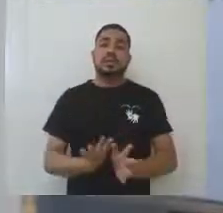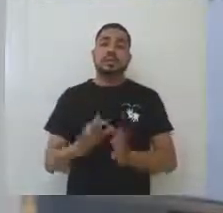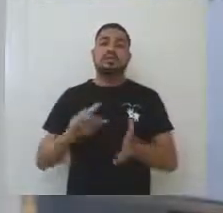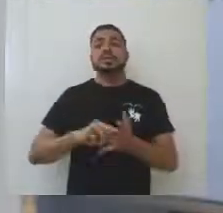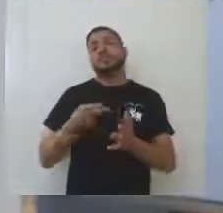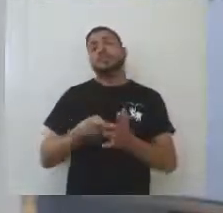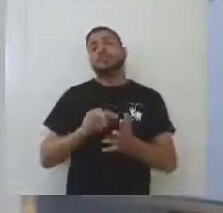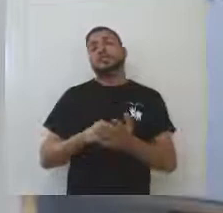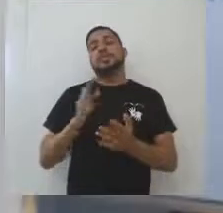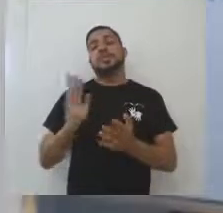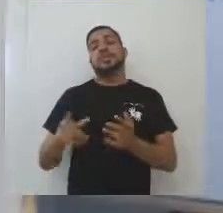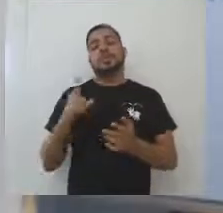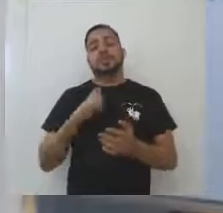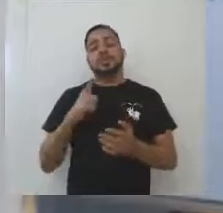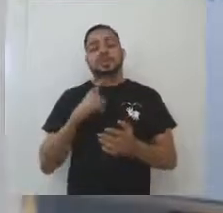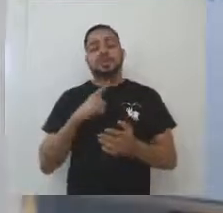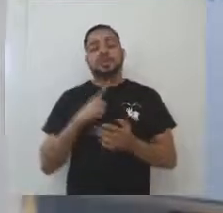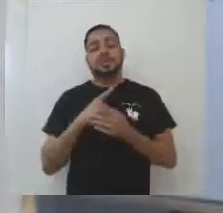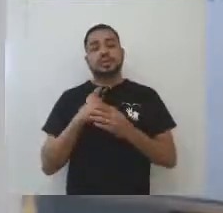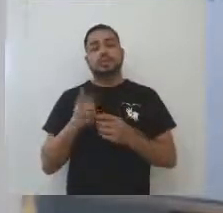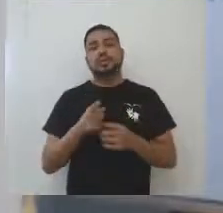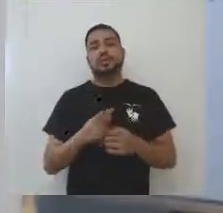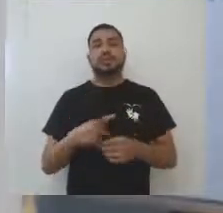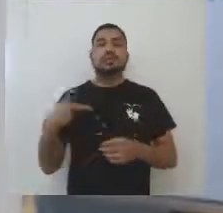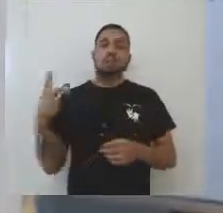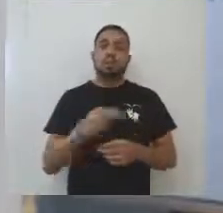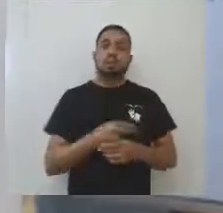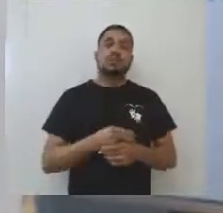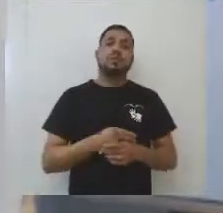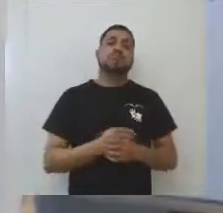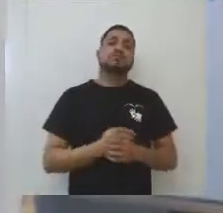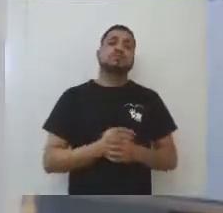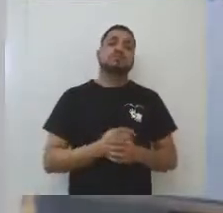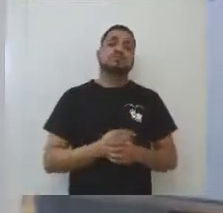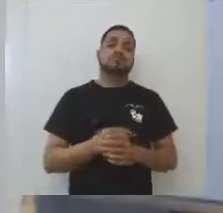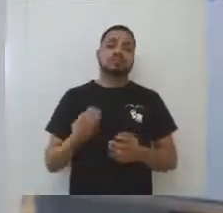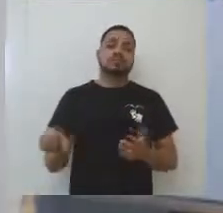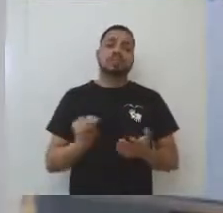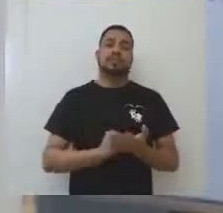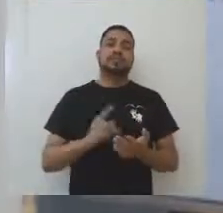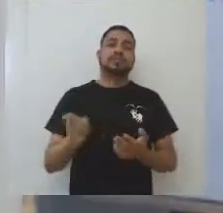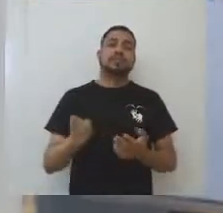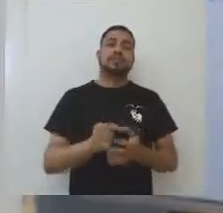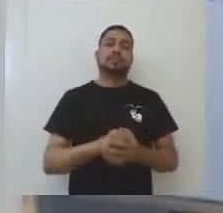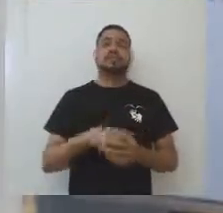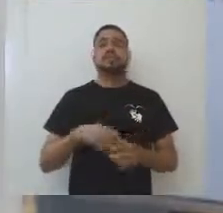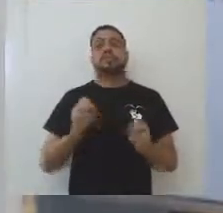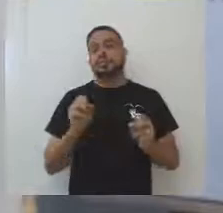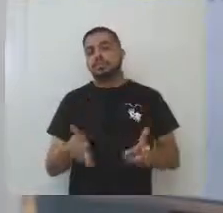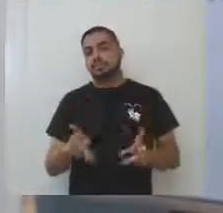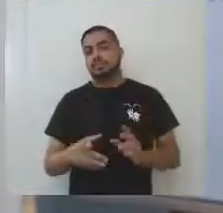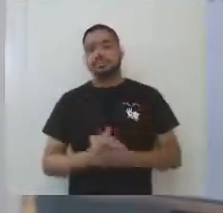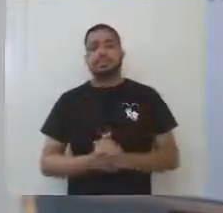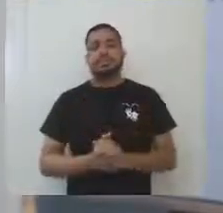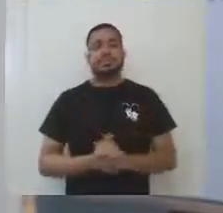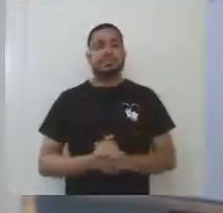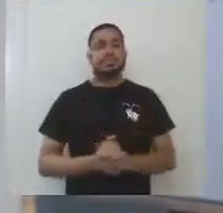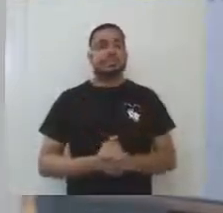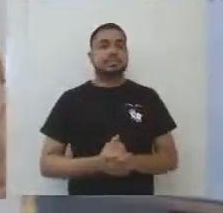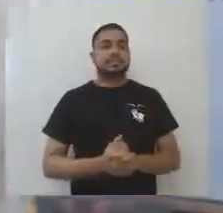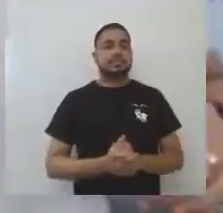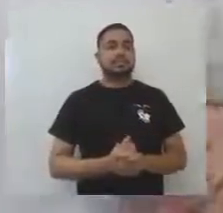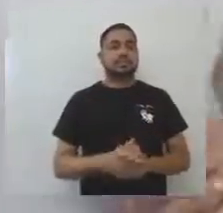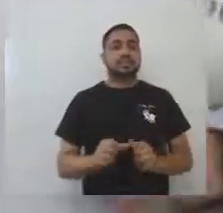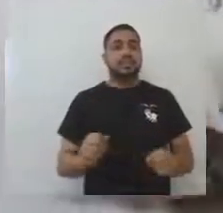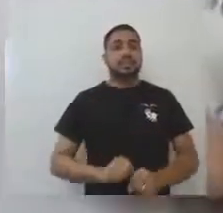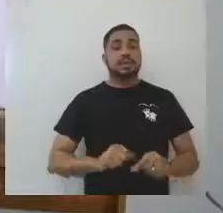isso já está aqui. Como isso já está aqui, tu corta essa possibilidade e coloca isso aqui. Beleza? Tranquilo? Mari, por favor,